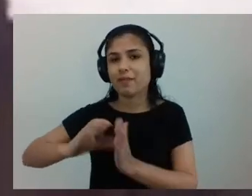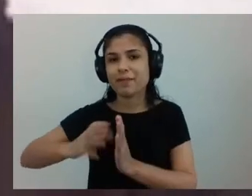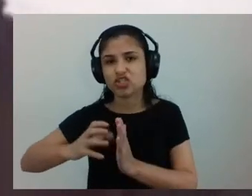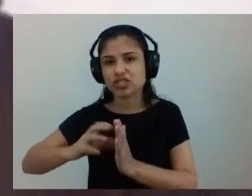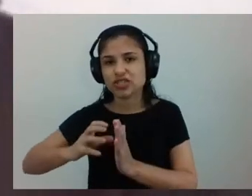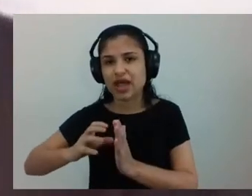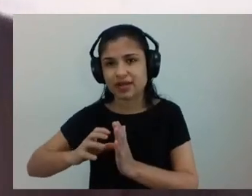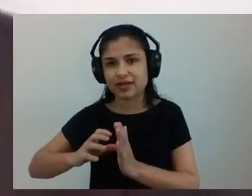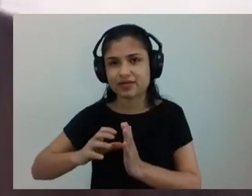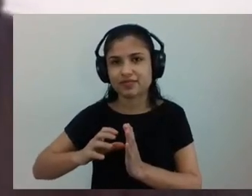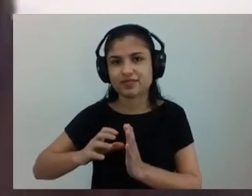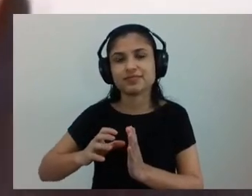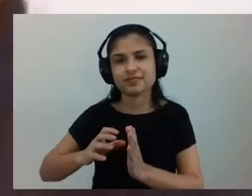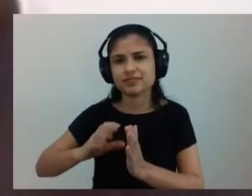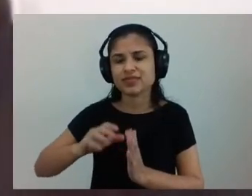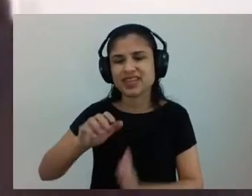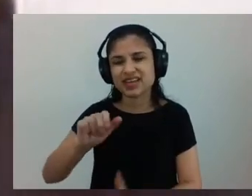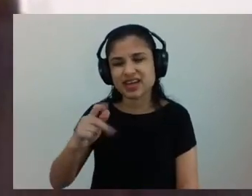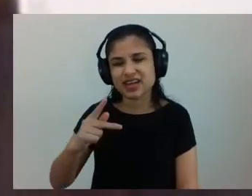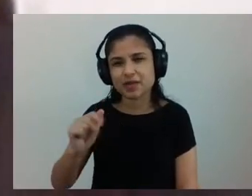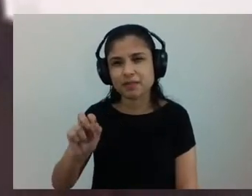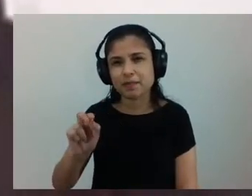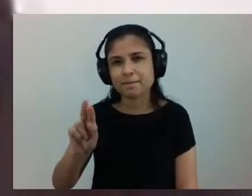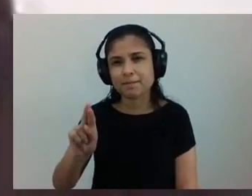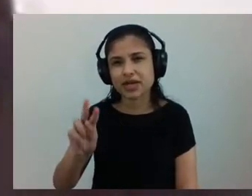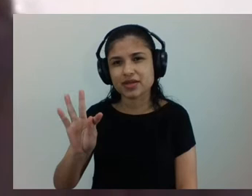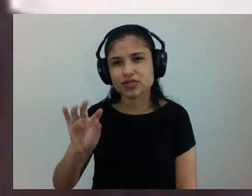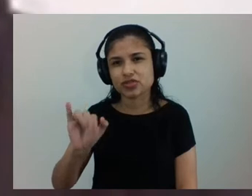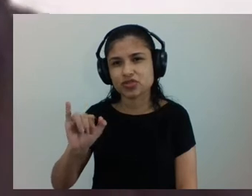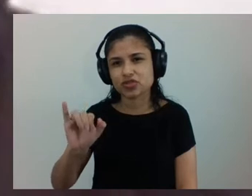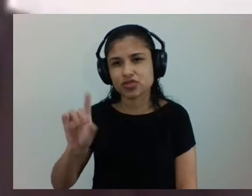certo? Apartidária significa nós termos,